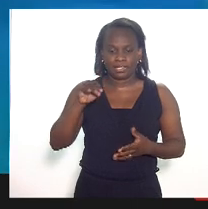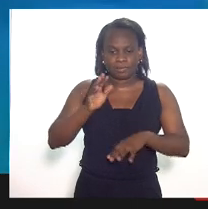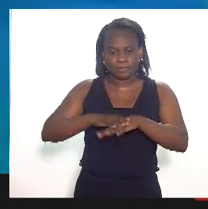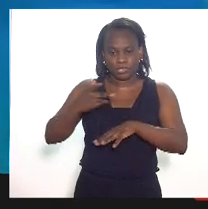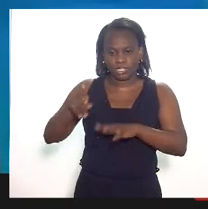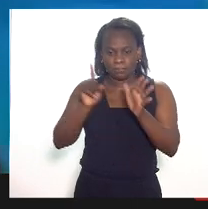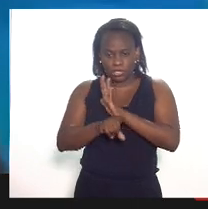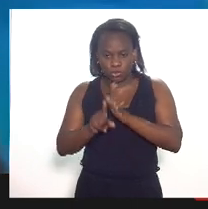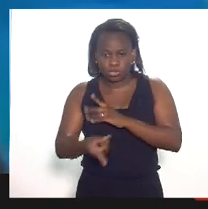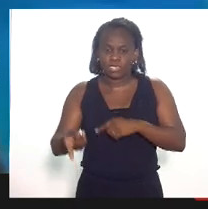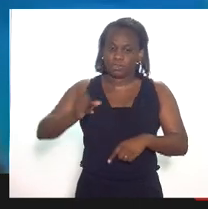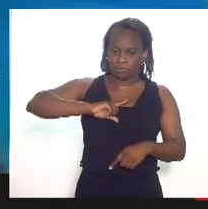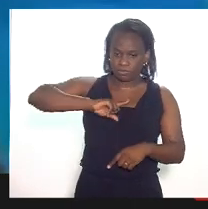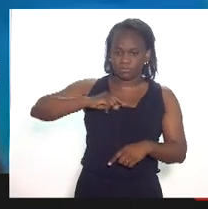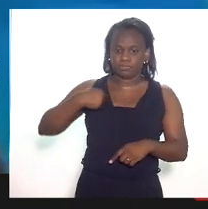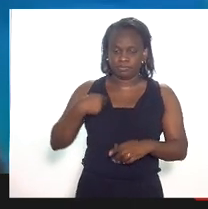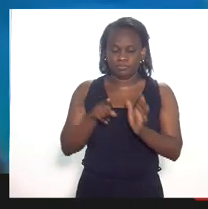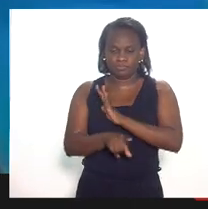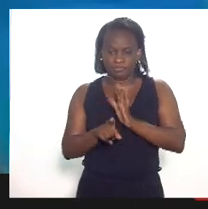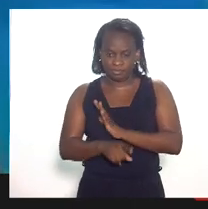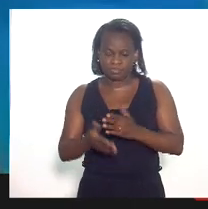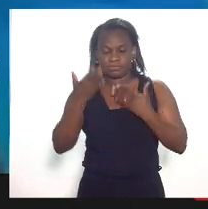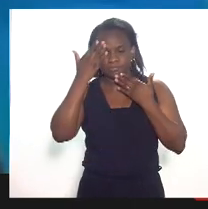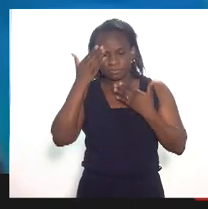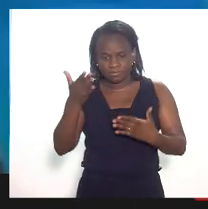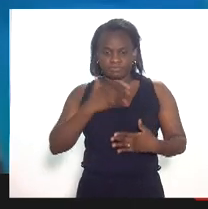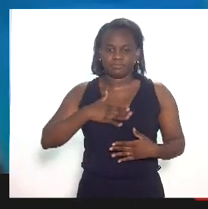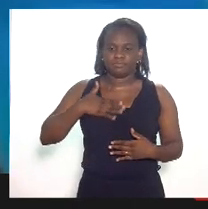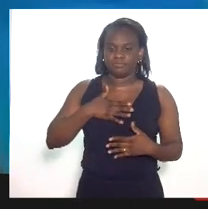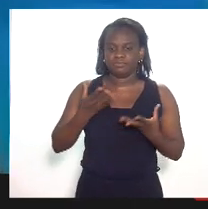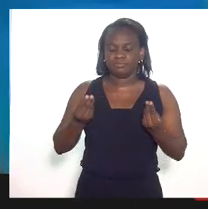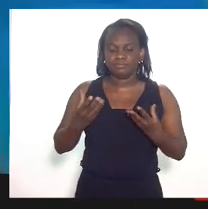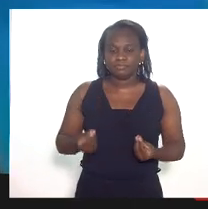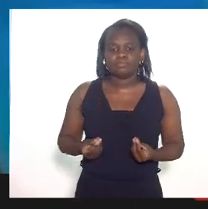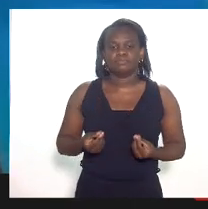perguntas, depois eu faço as minhas perguntas. Muito obrigado, prazer